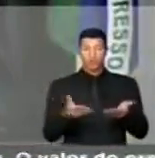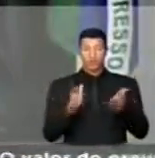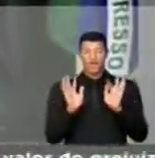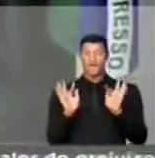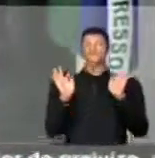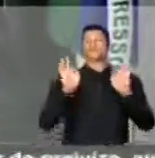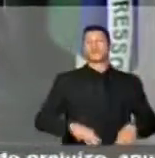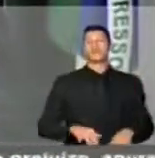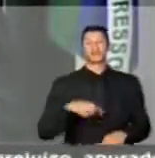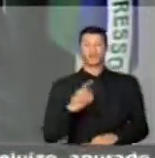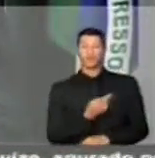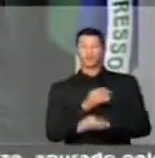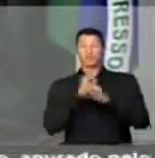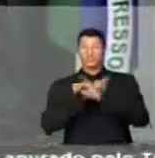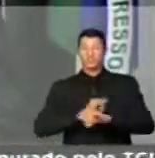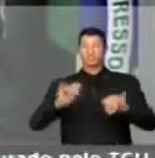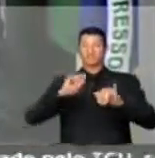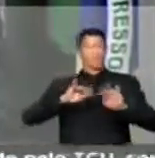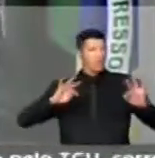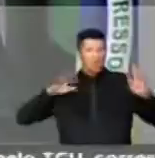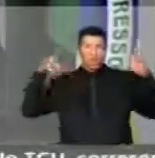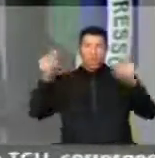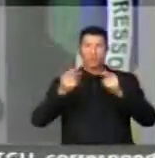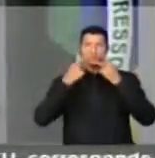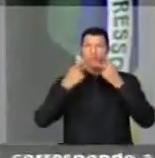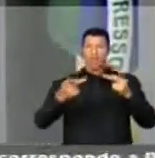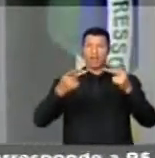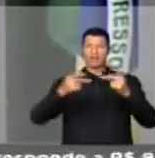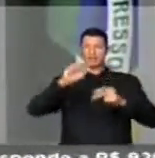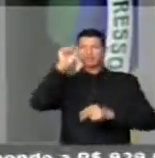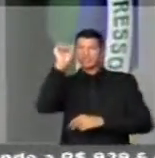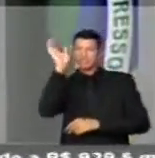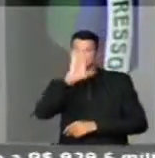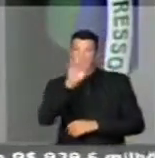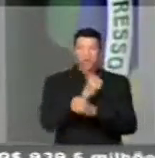finalmente, nós vamos dizer com todas as letras: tchau, querida. Muito obrigado.